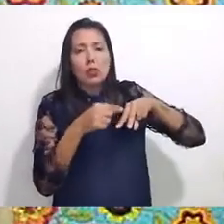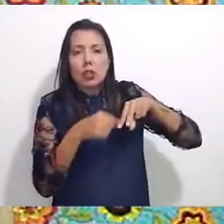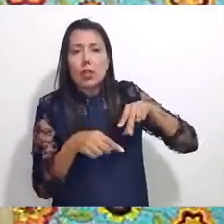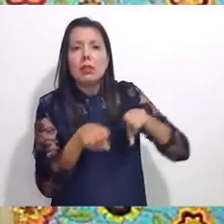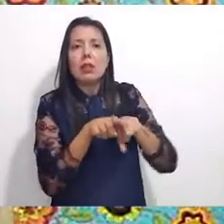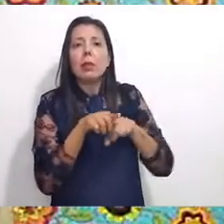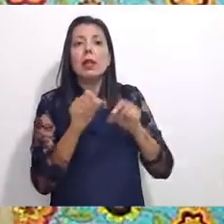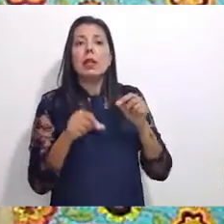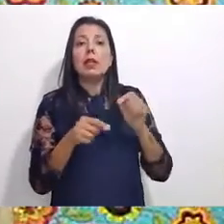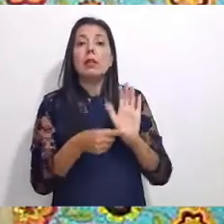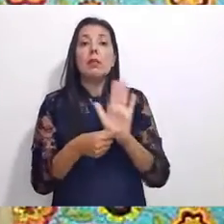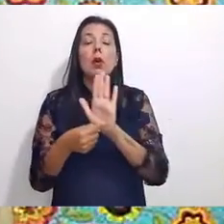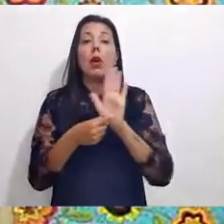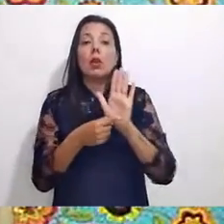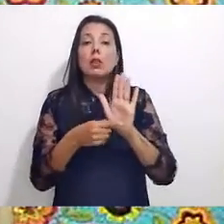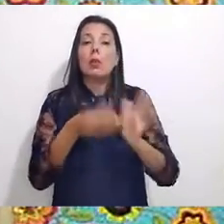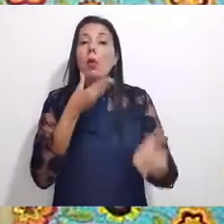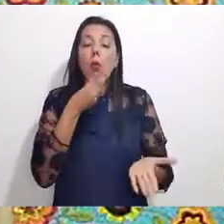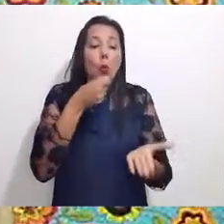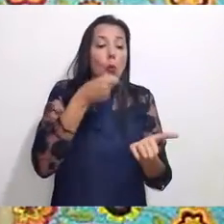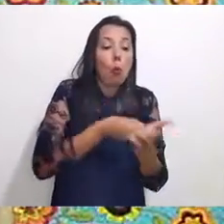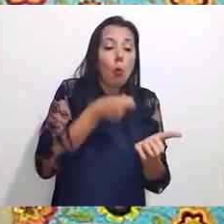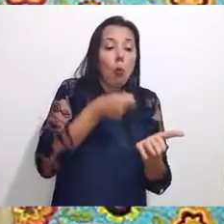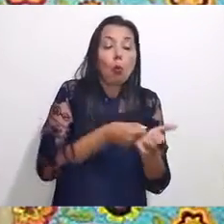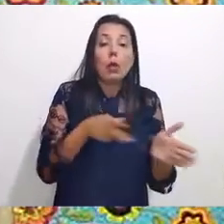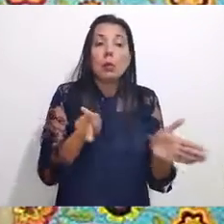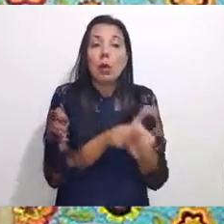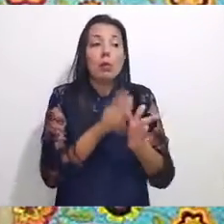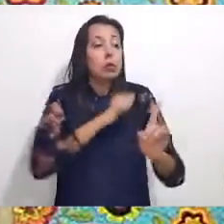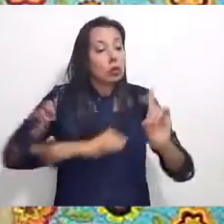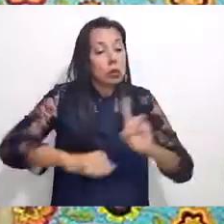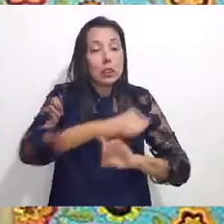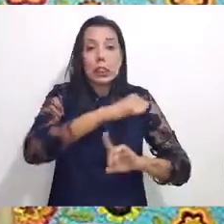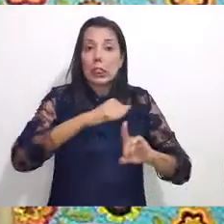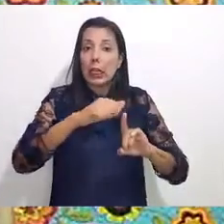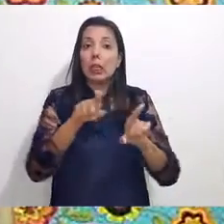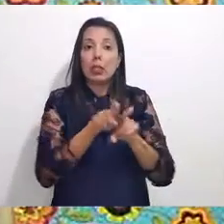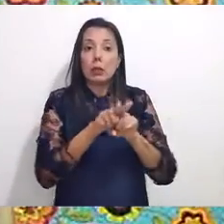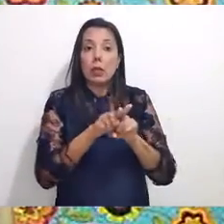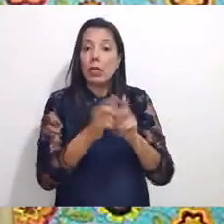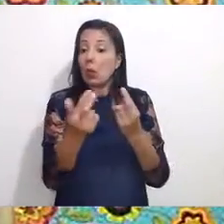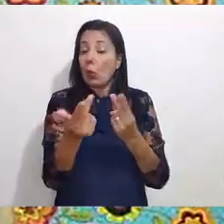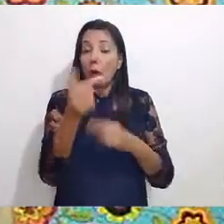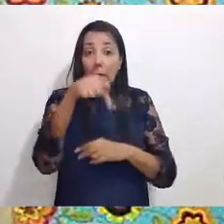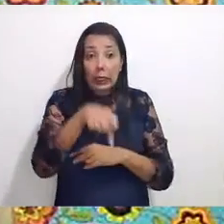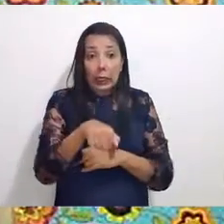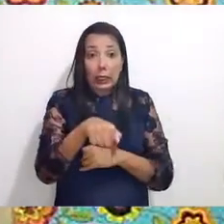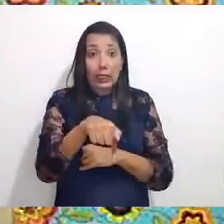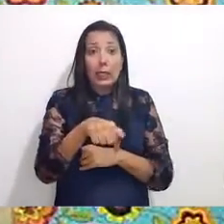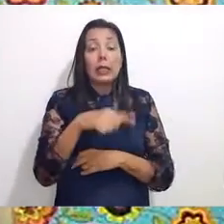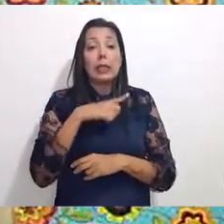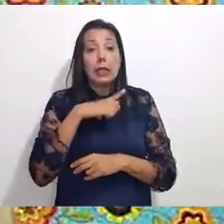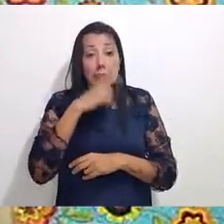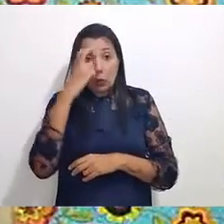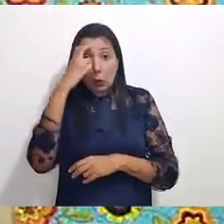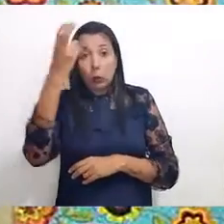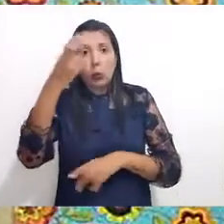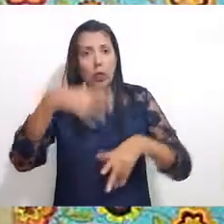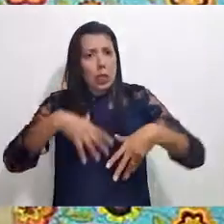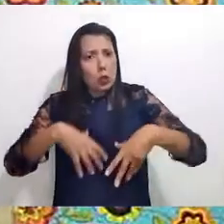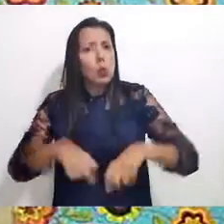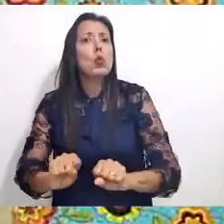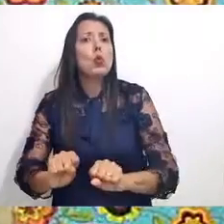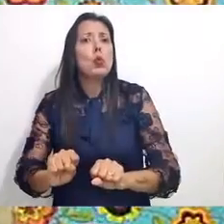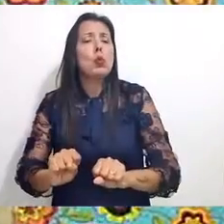Com a sociedade tão patriarcal quanto a nossa, que traz essa cultura do estupro, né? Essa cultura de criança não é dona dos